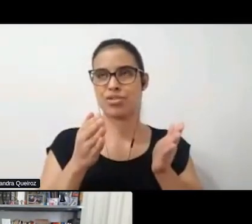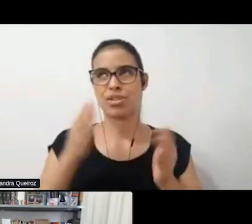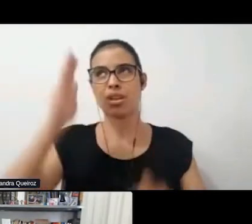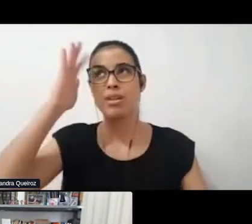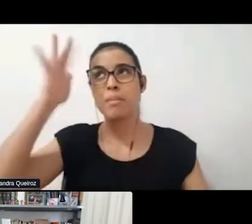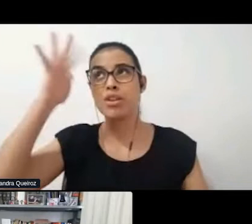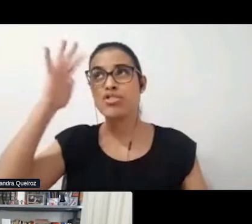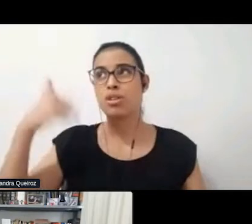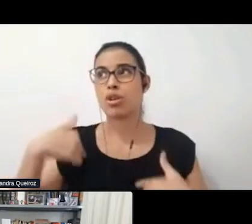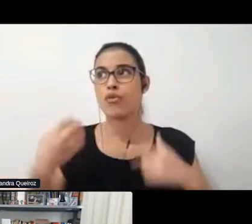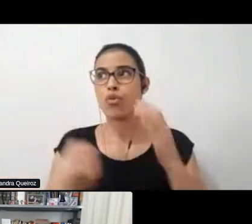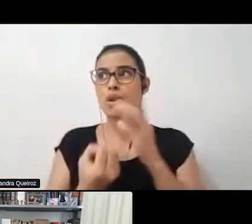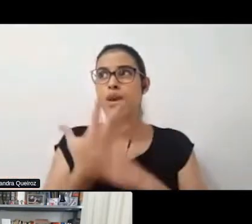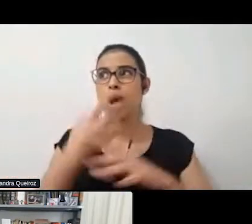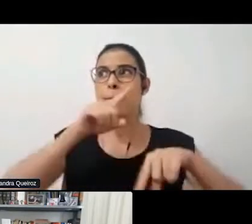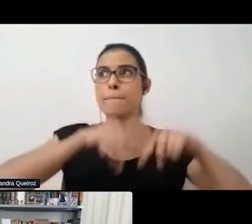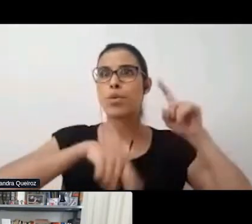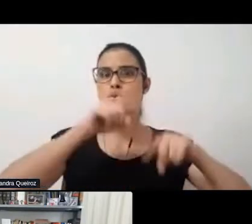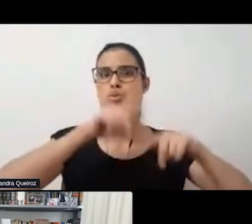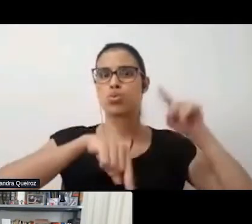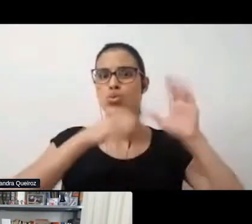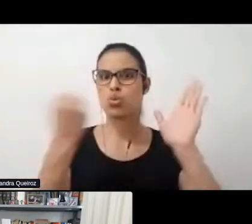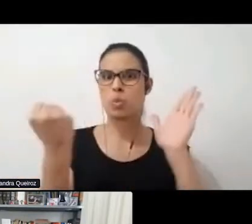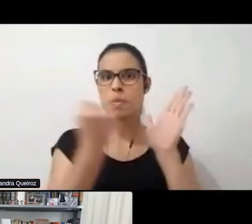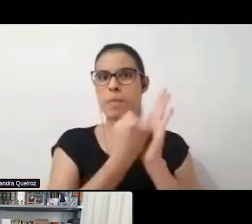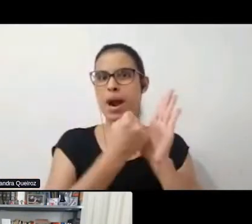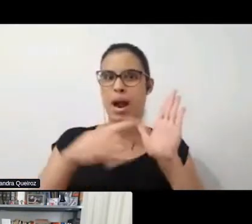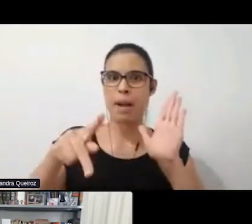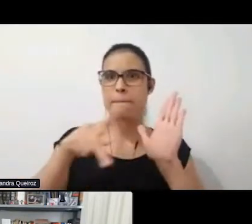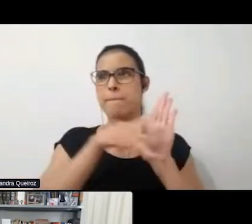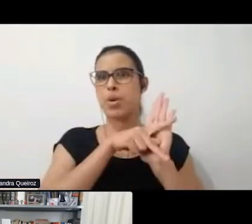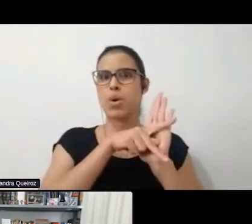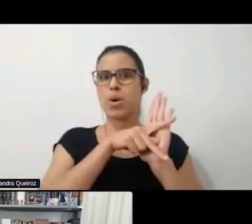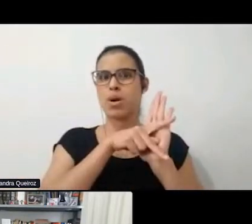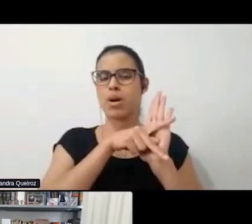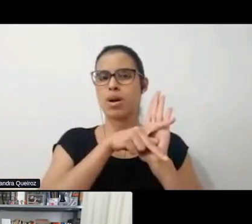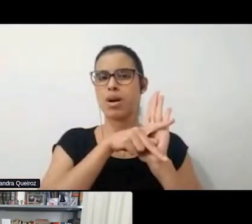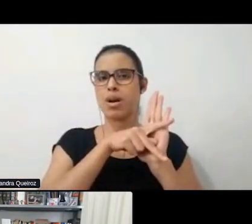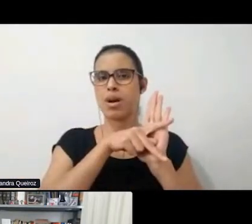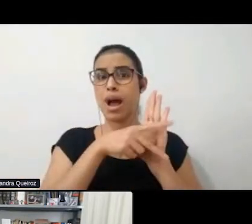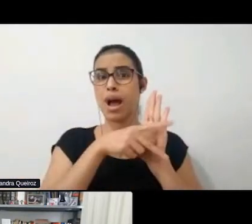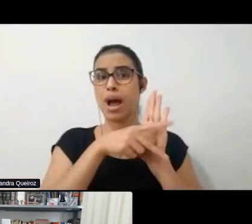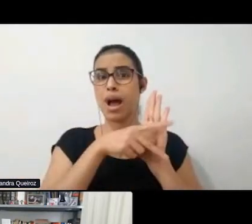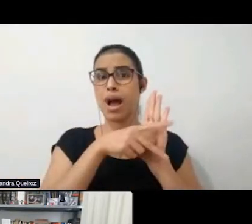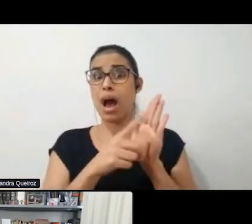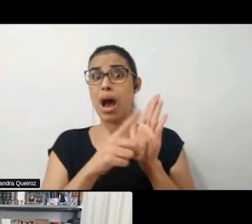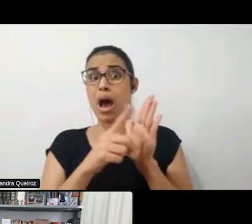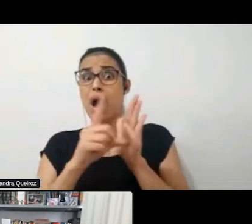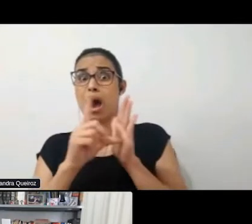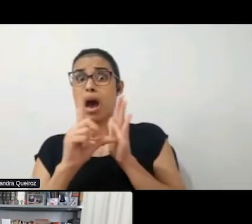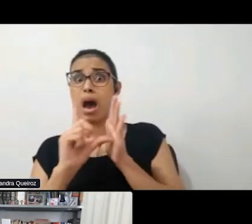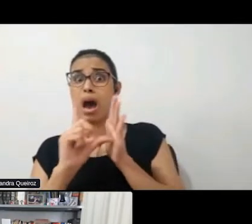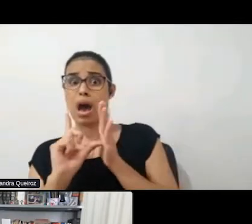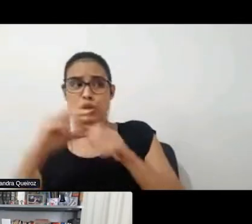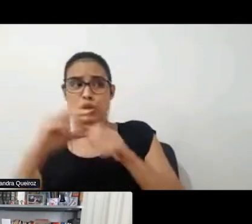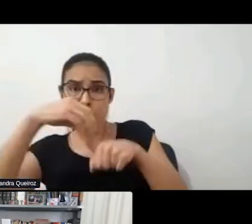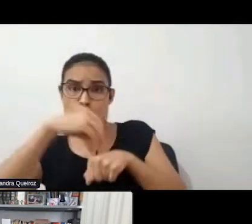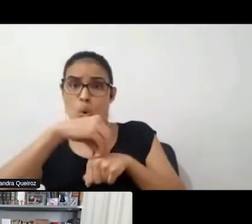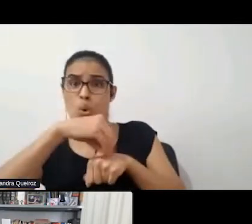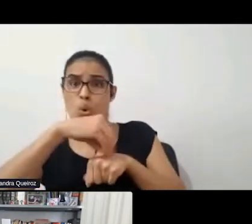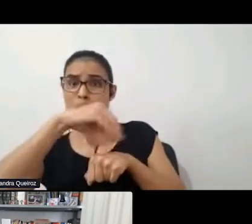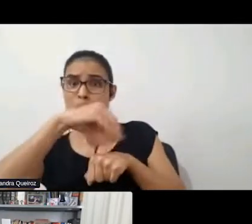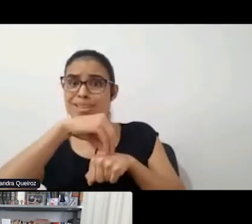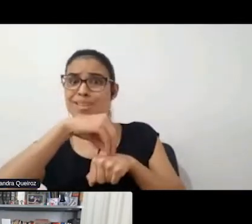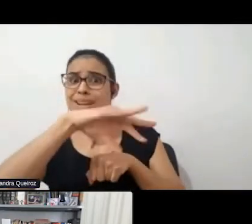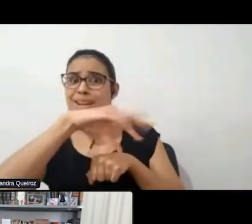um produto. Como eu oriento, já que a gente está falando de código e tudo mais, como é que eu